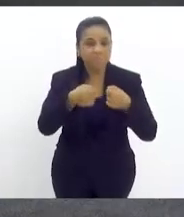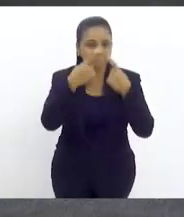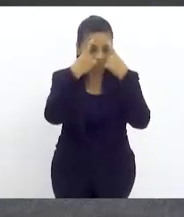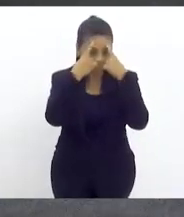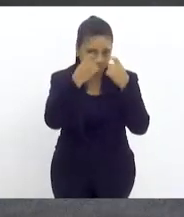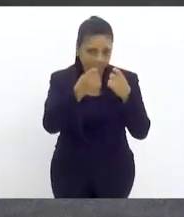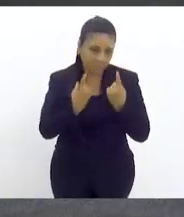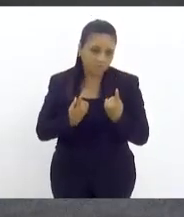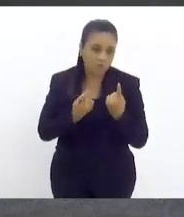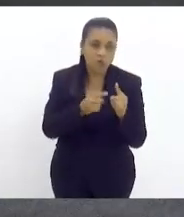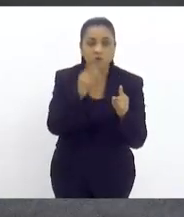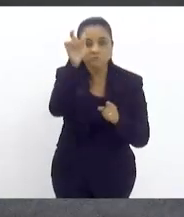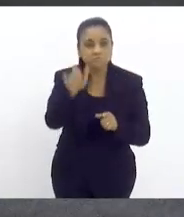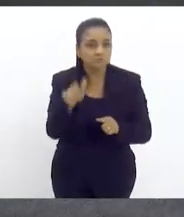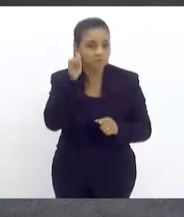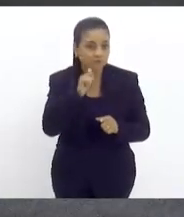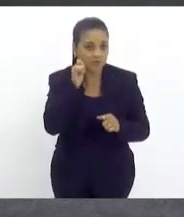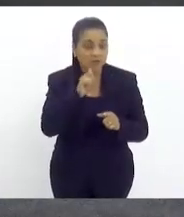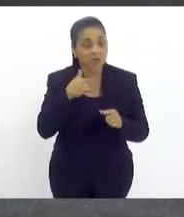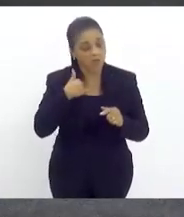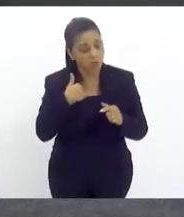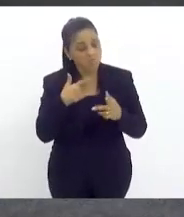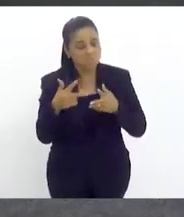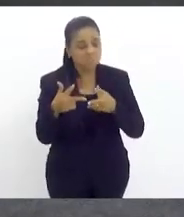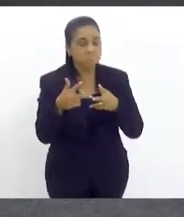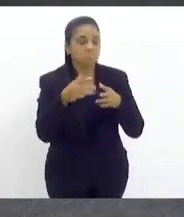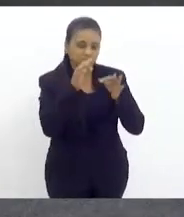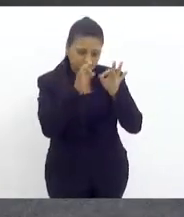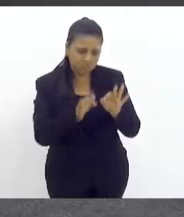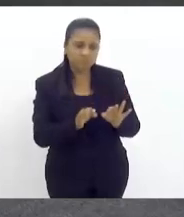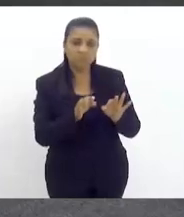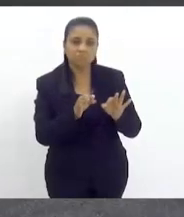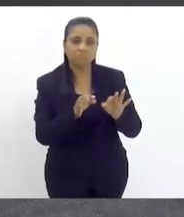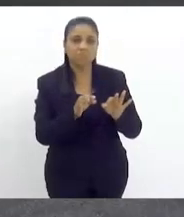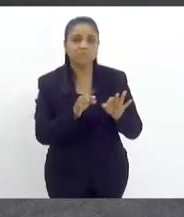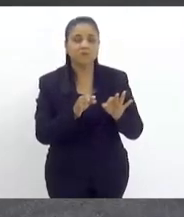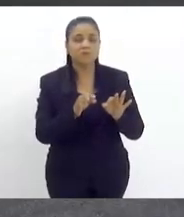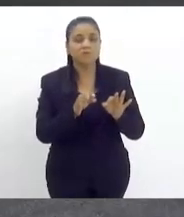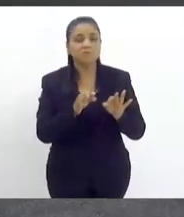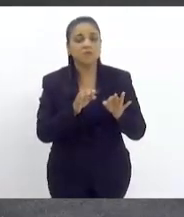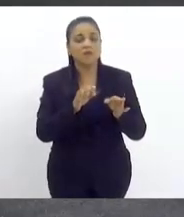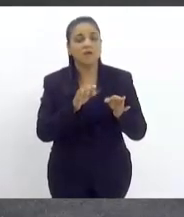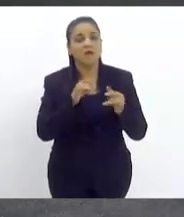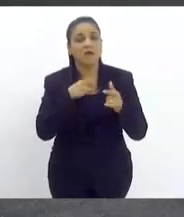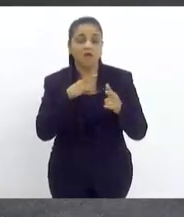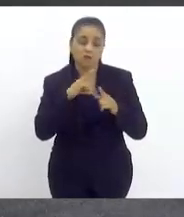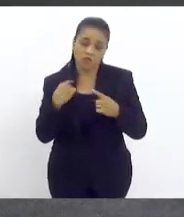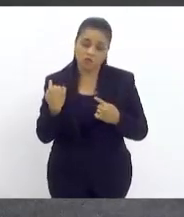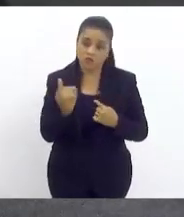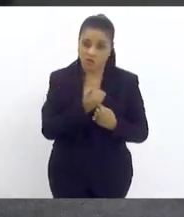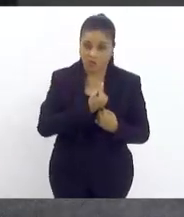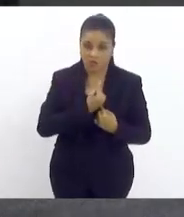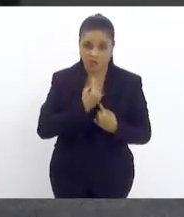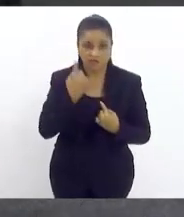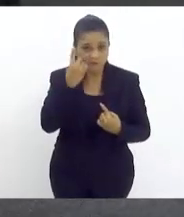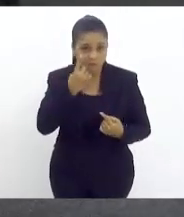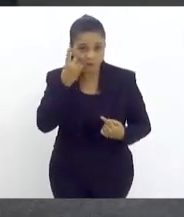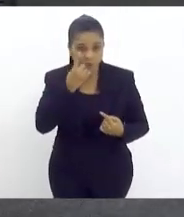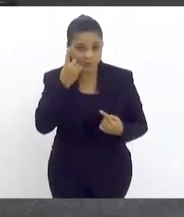mulher. Por isso, julguei pertinente que seria adequado que nós tivéssemos